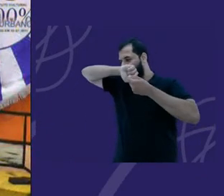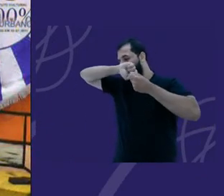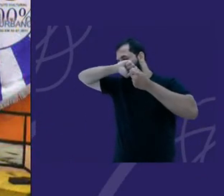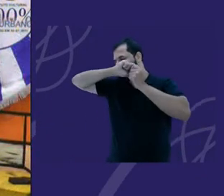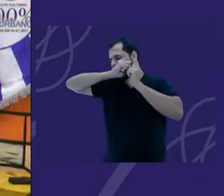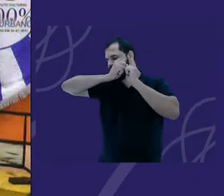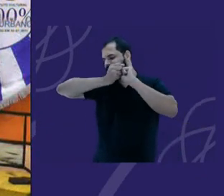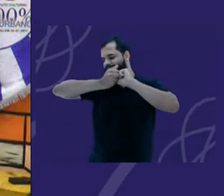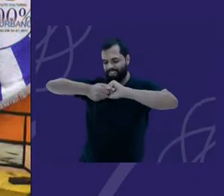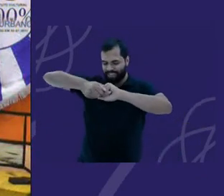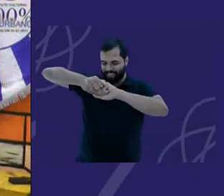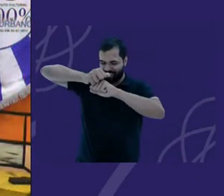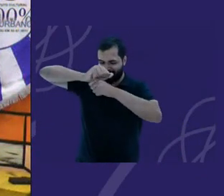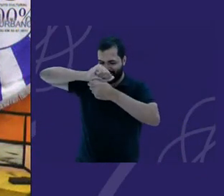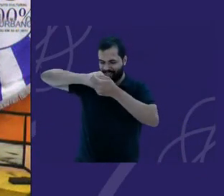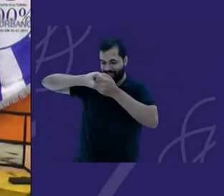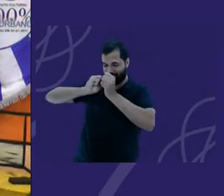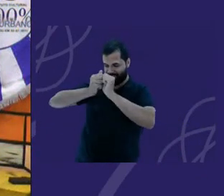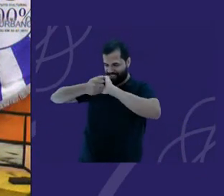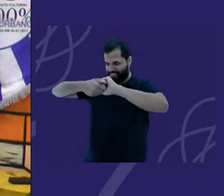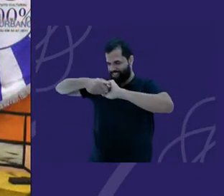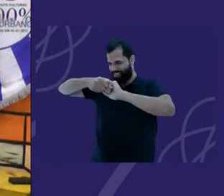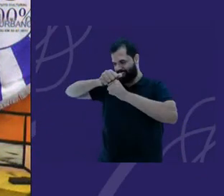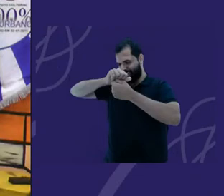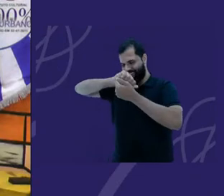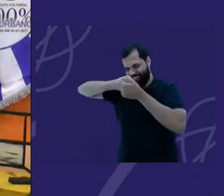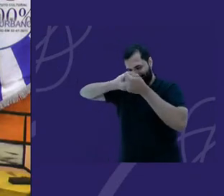calor dos lábios